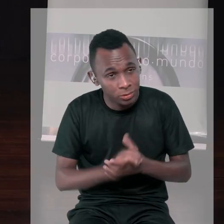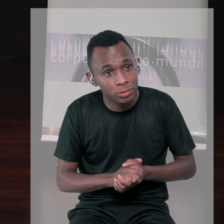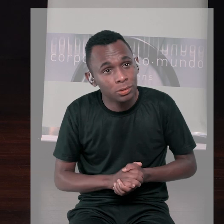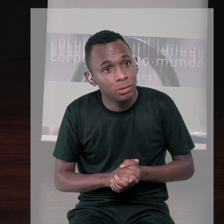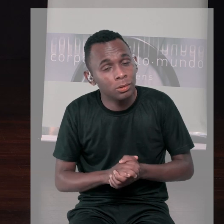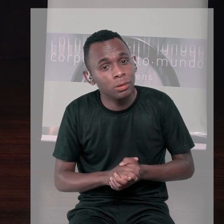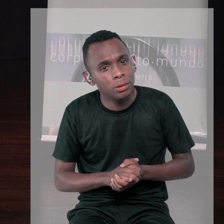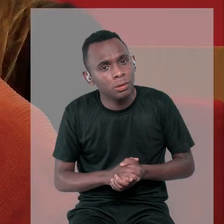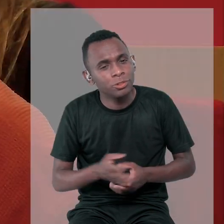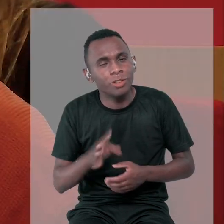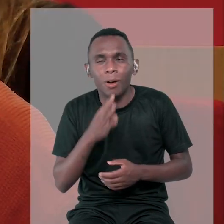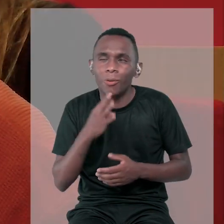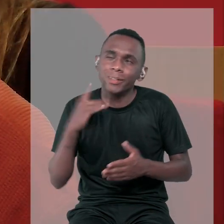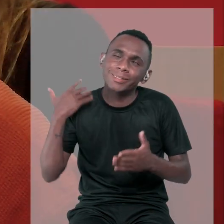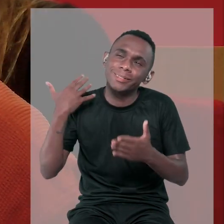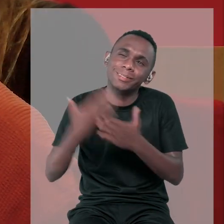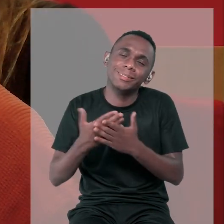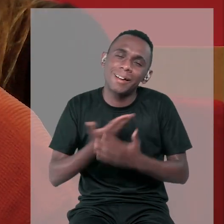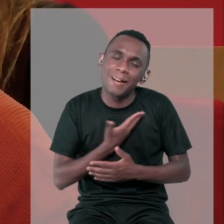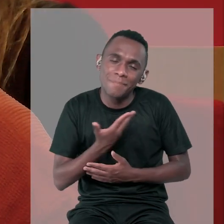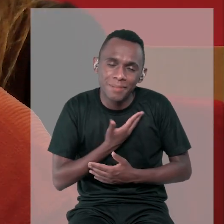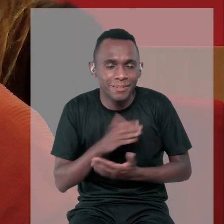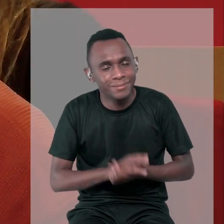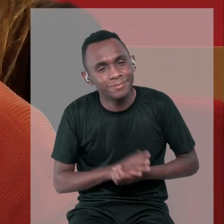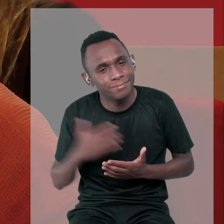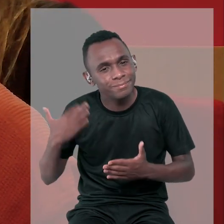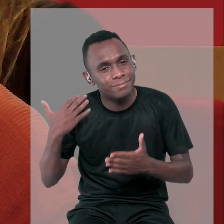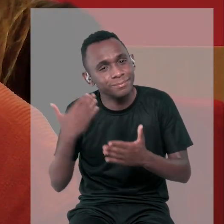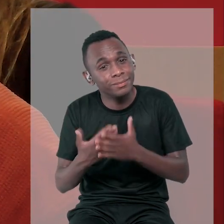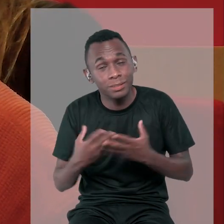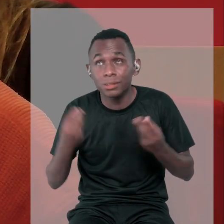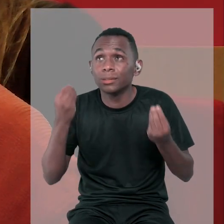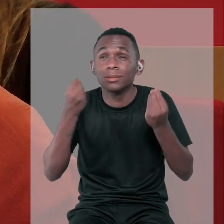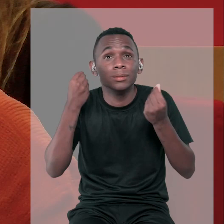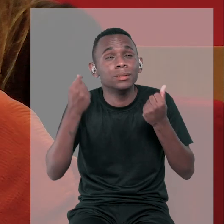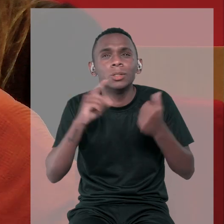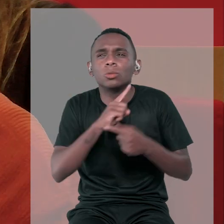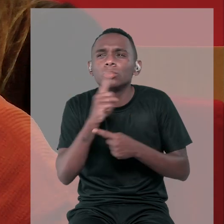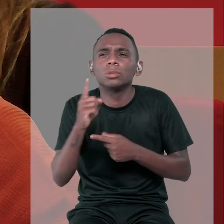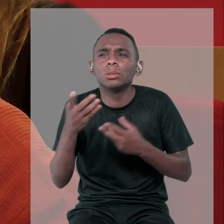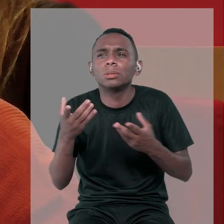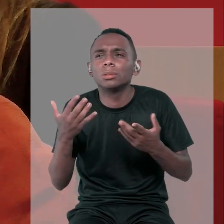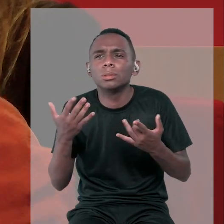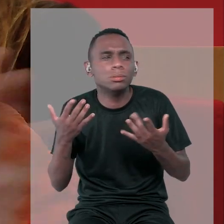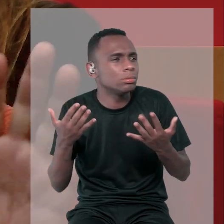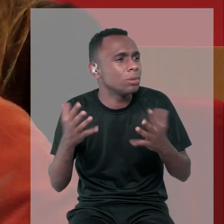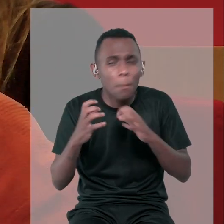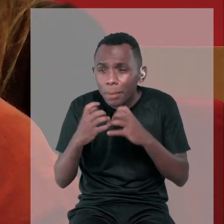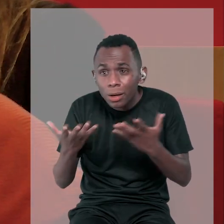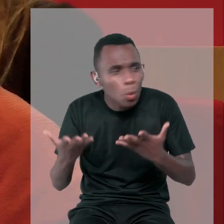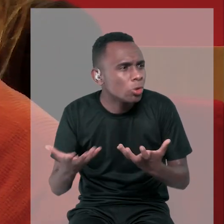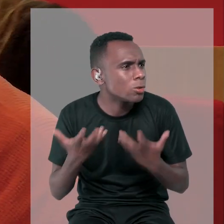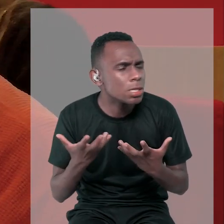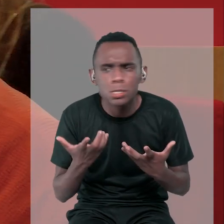Somos colegas. Eu estou meio desequilibrado, sabe? Sabe aquele dia que você sai assim, ninguém arranja uma briga comigo hoje? Impossível